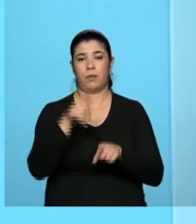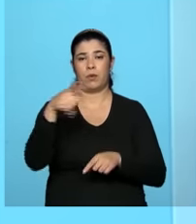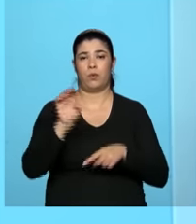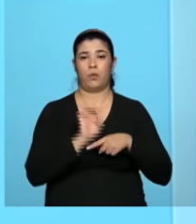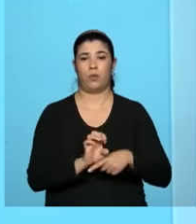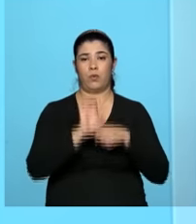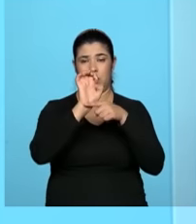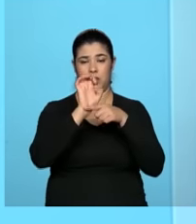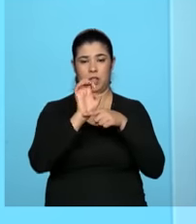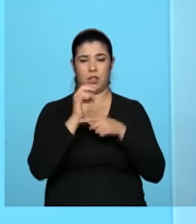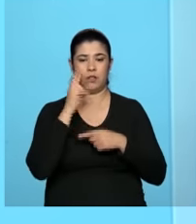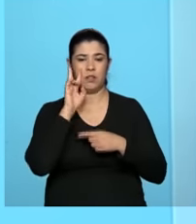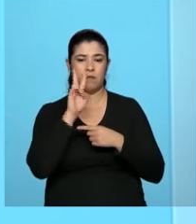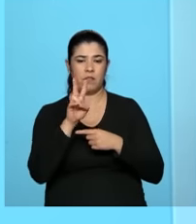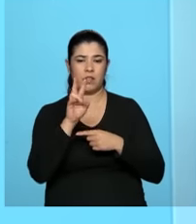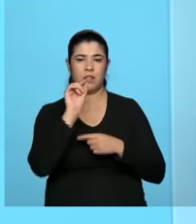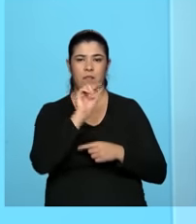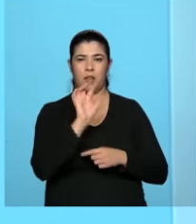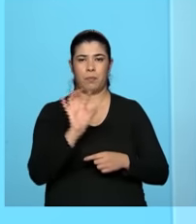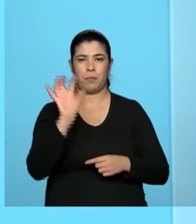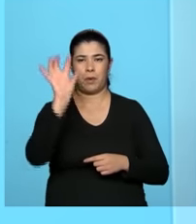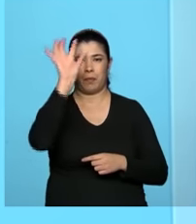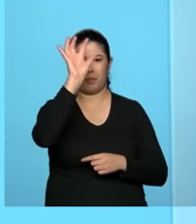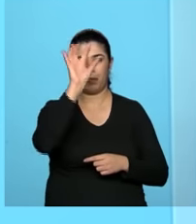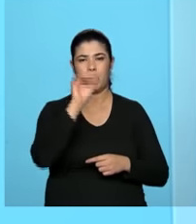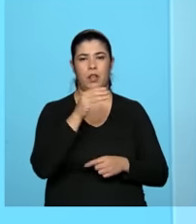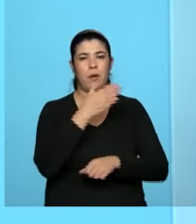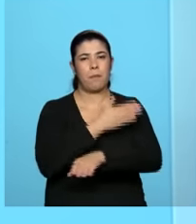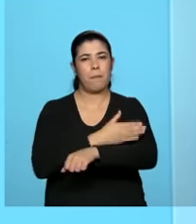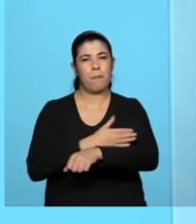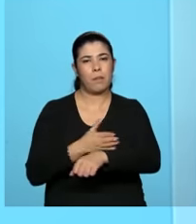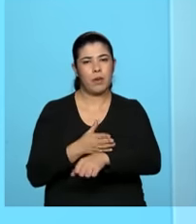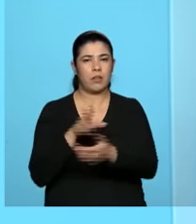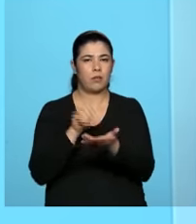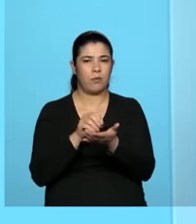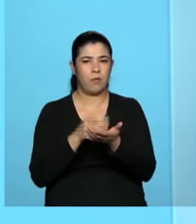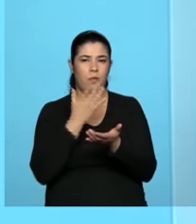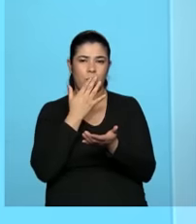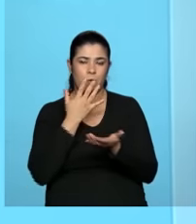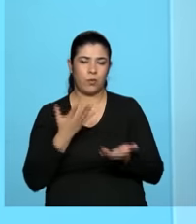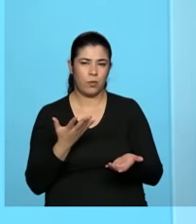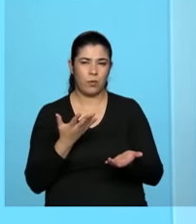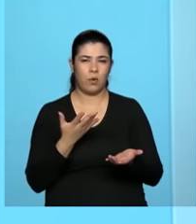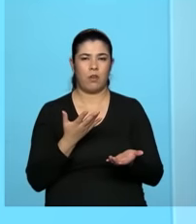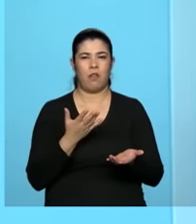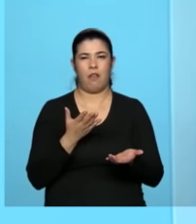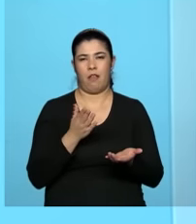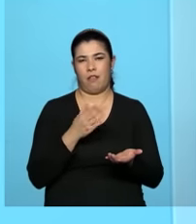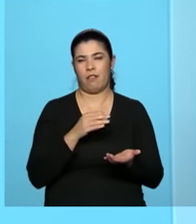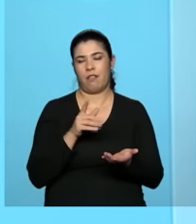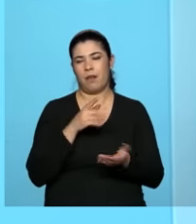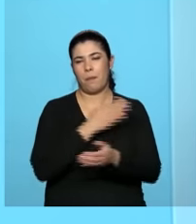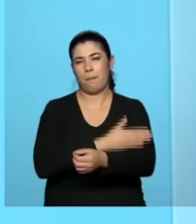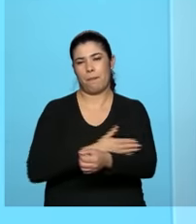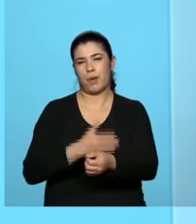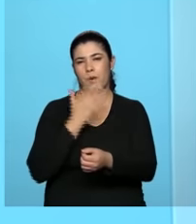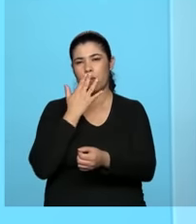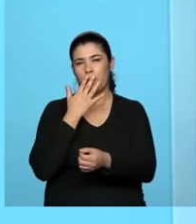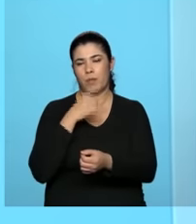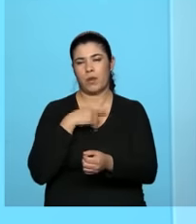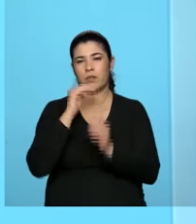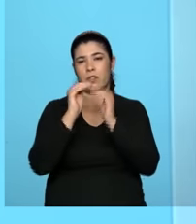em cor branca, ou alguns dizem que branco é ausência de cor, os estados em branco, eles estavam abaixo